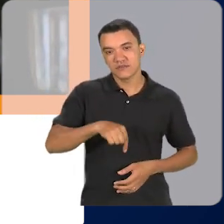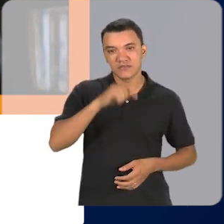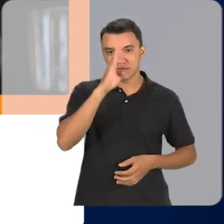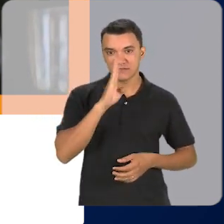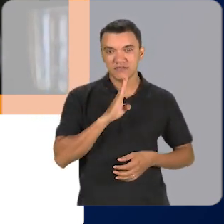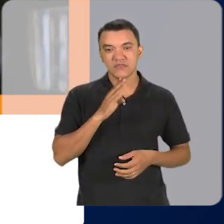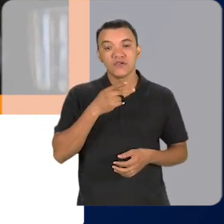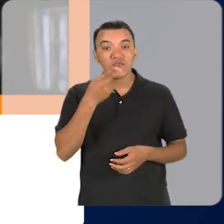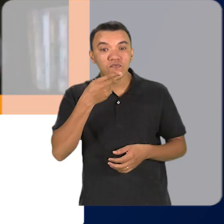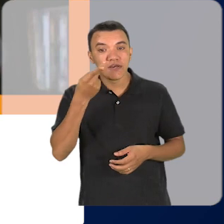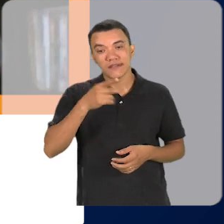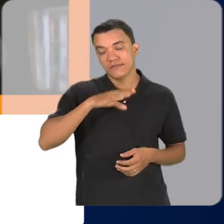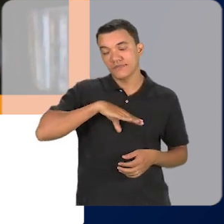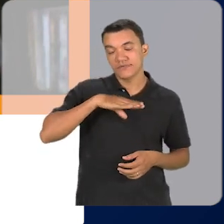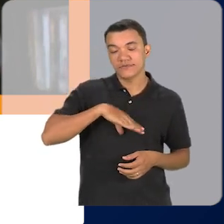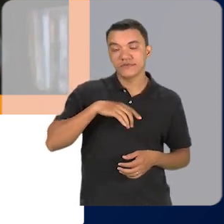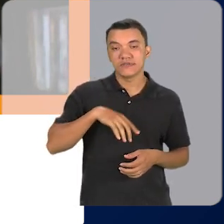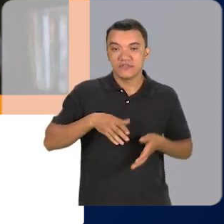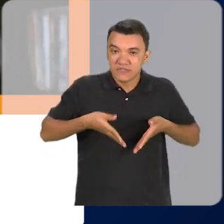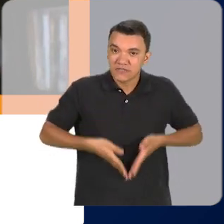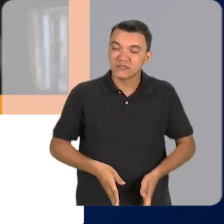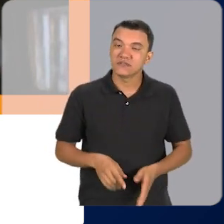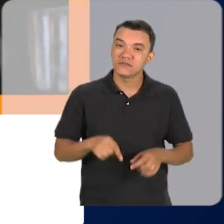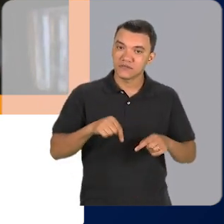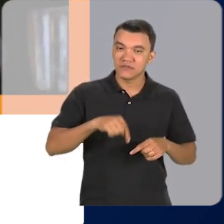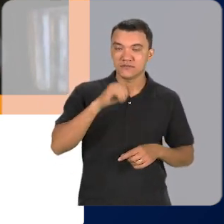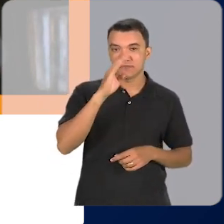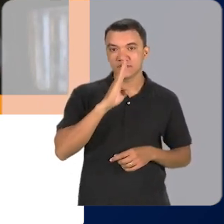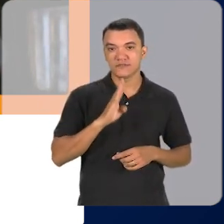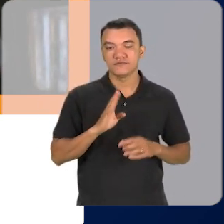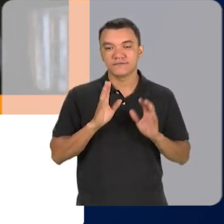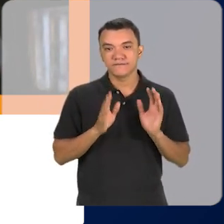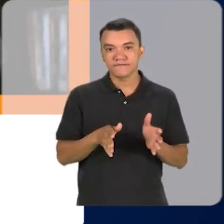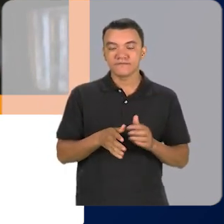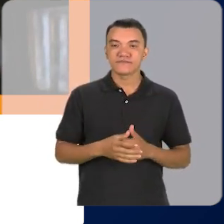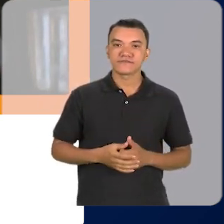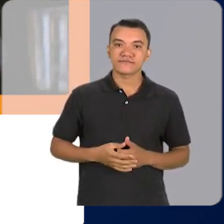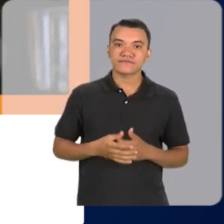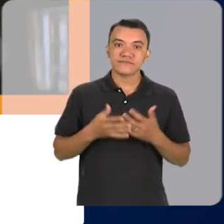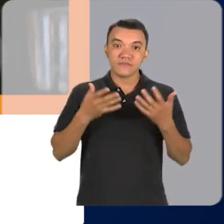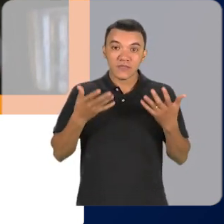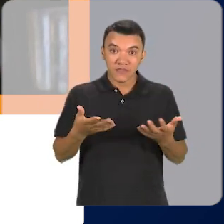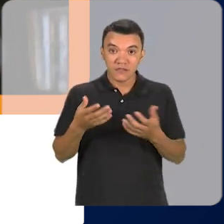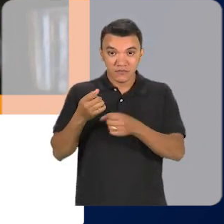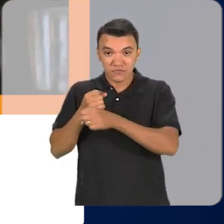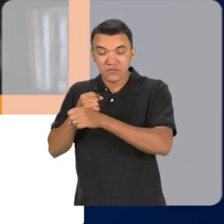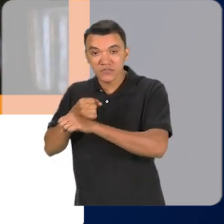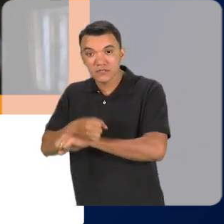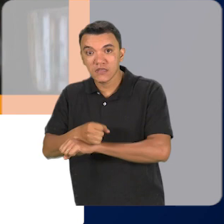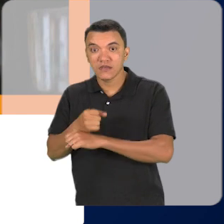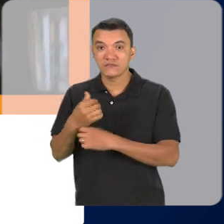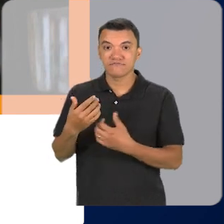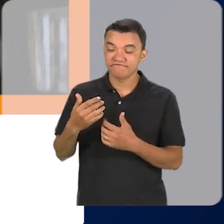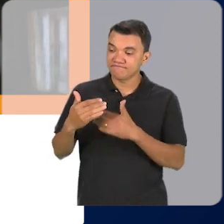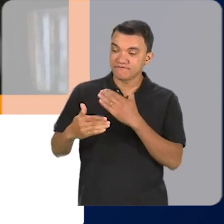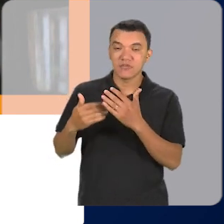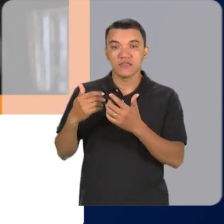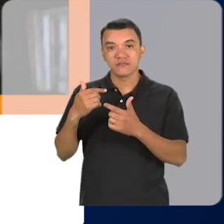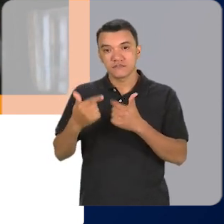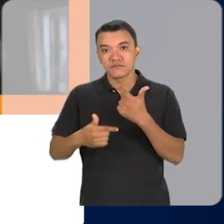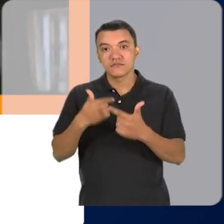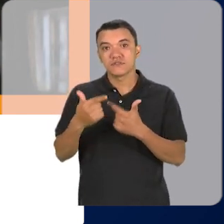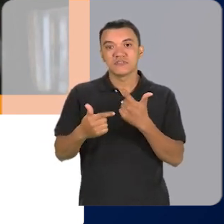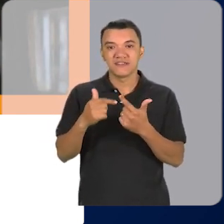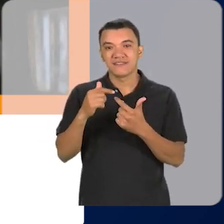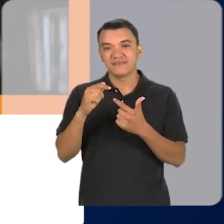por terem nascido realmente já no país. Então, esses escravos, eles desenvolviam essas atividades